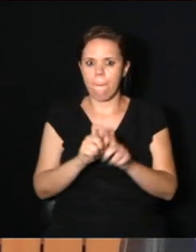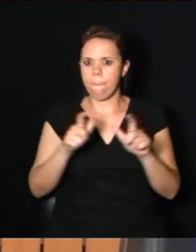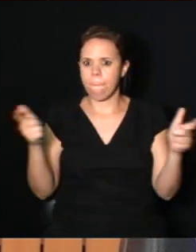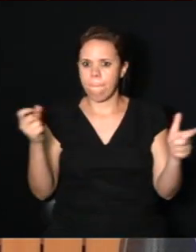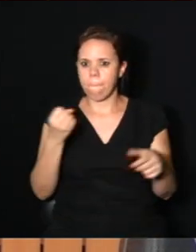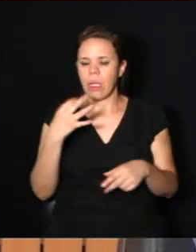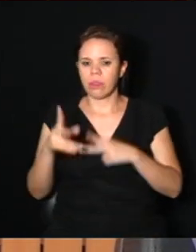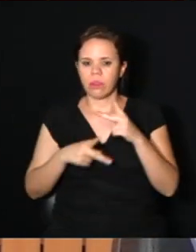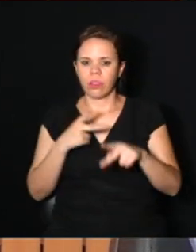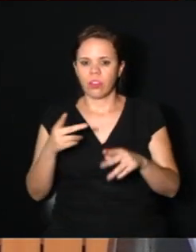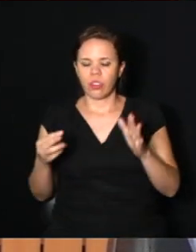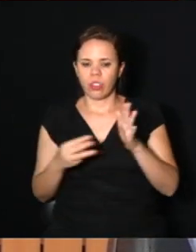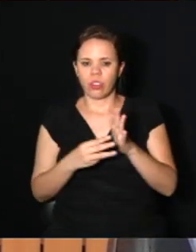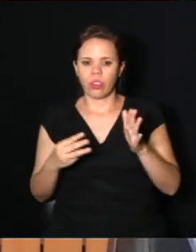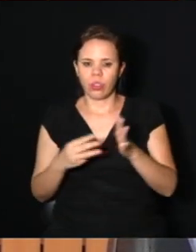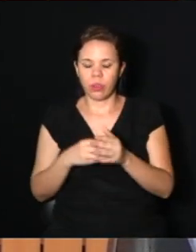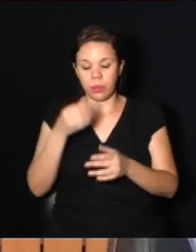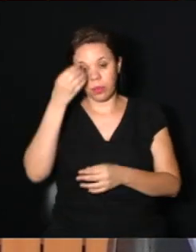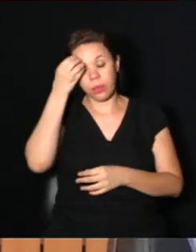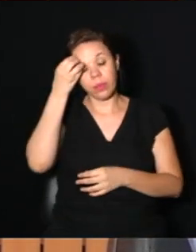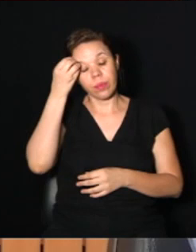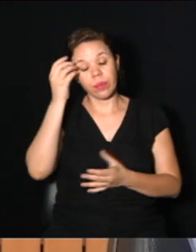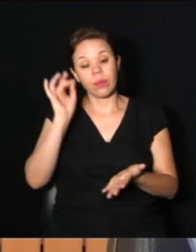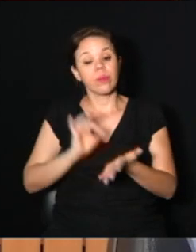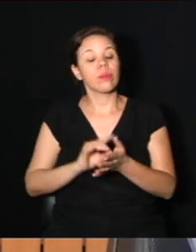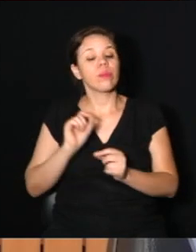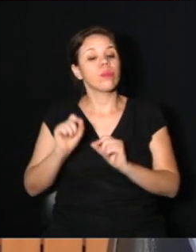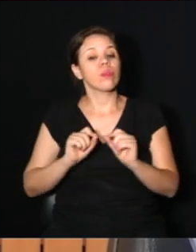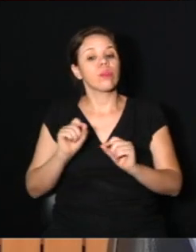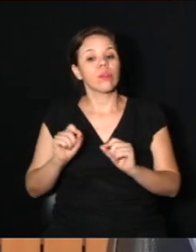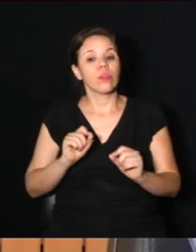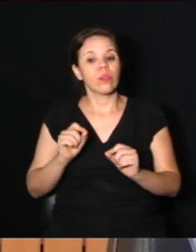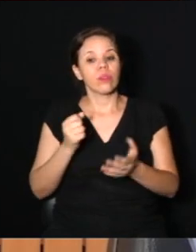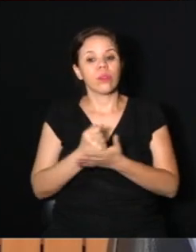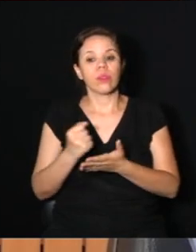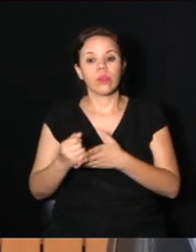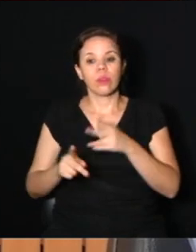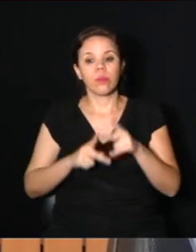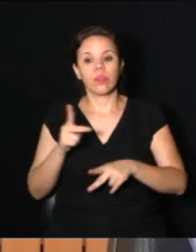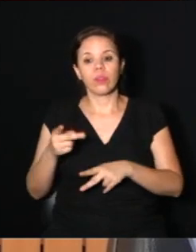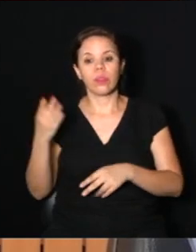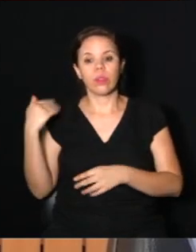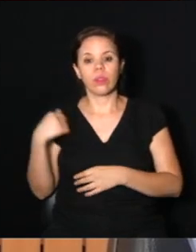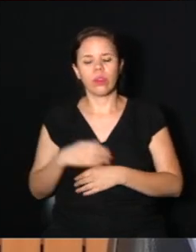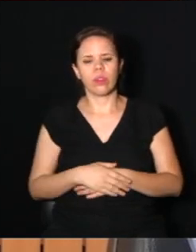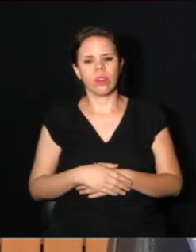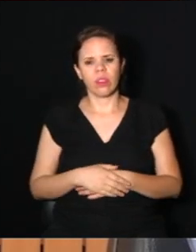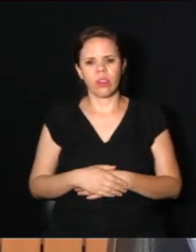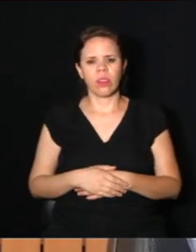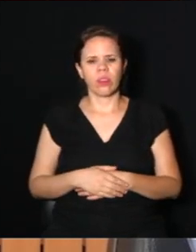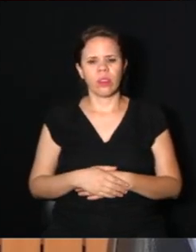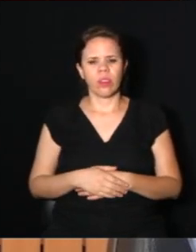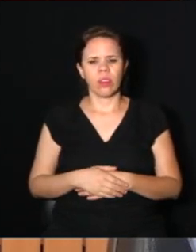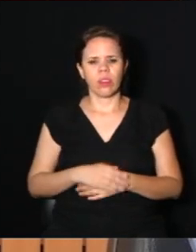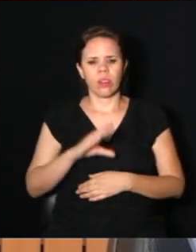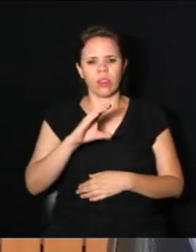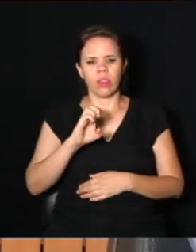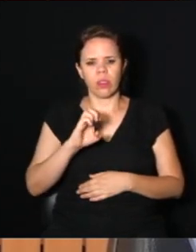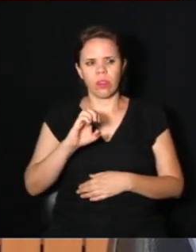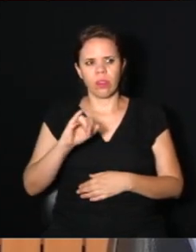contratos de terceirização que ela realiza, que é a questão da contratação lá da Sejan. Foi até uma contratação